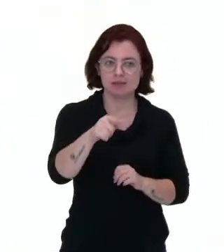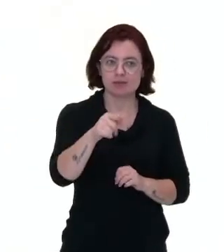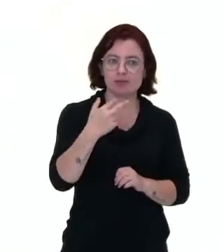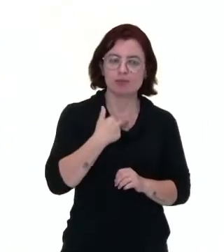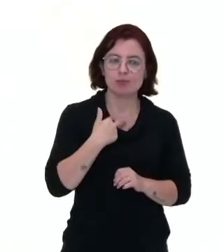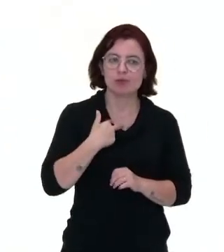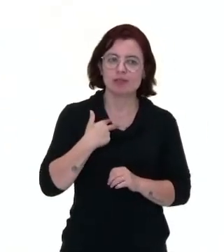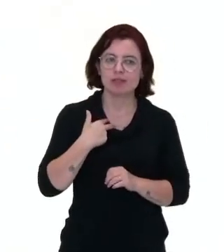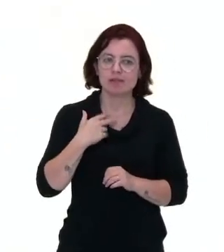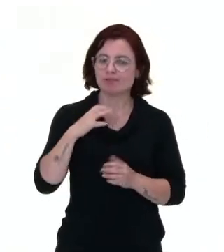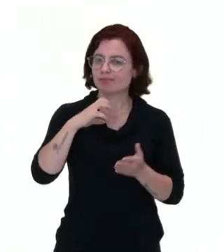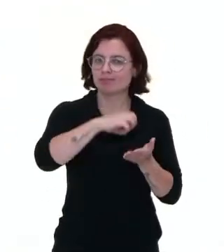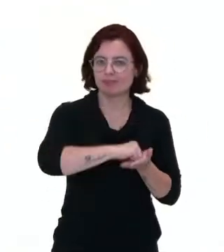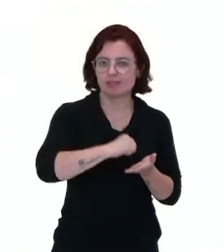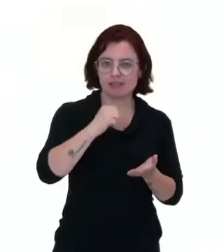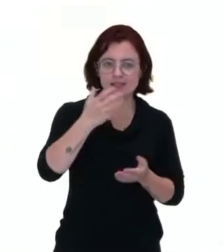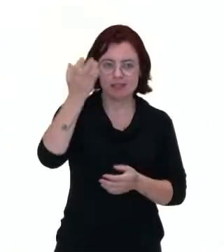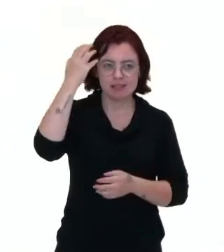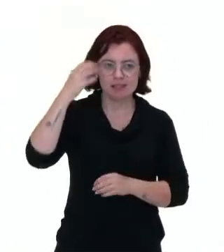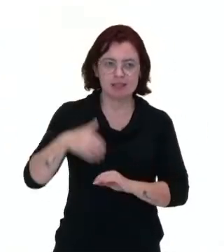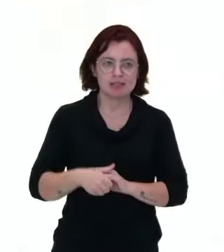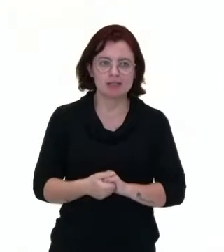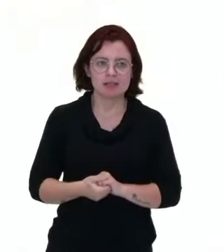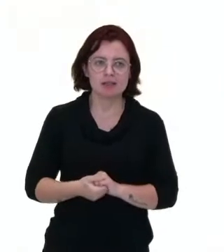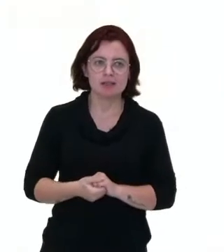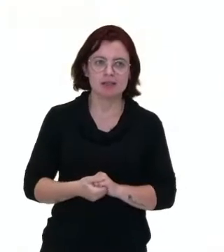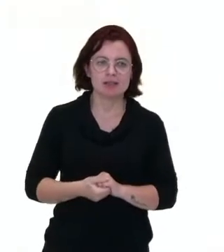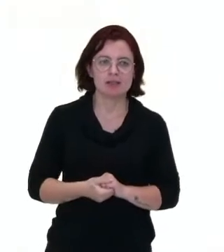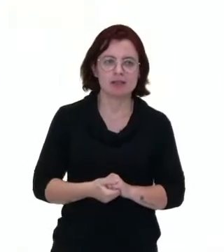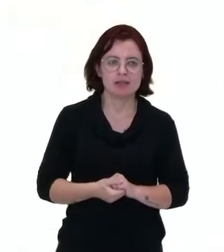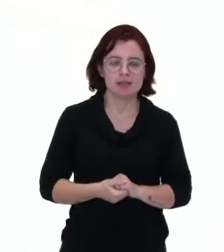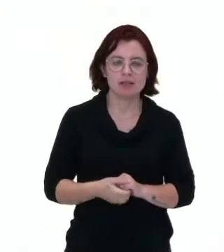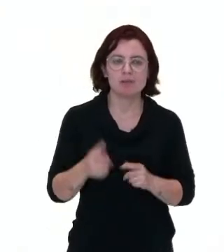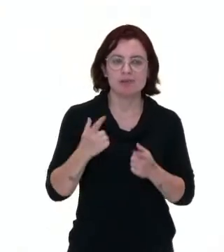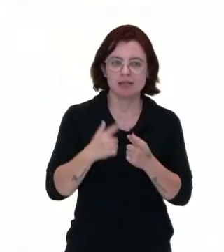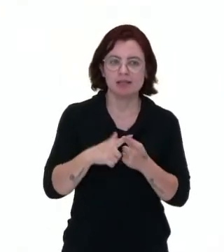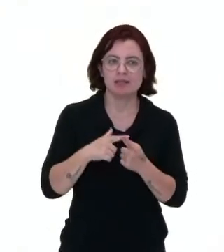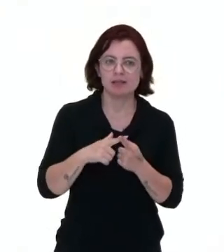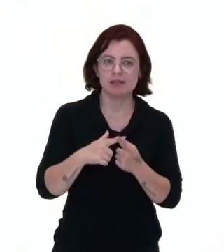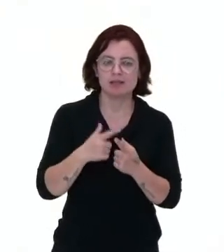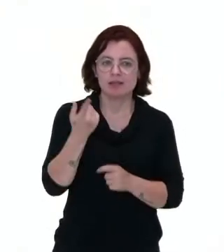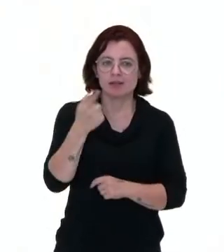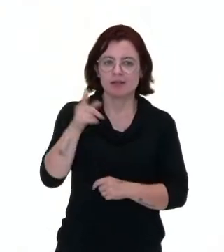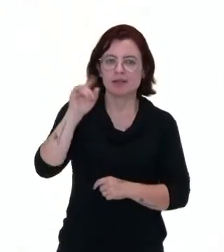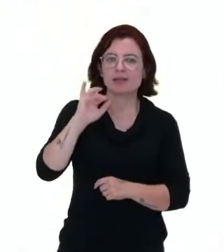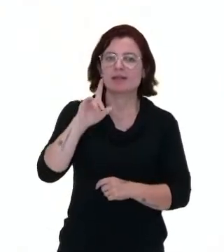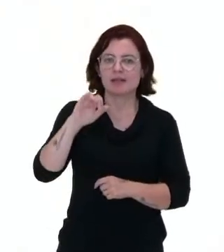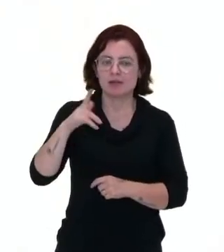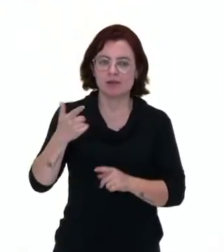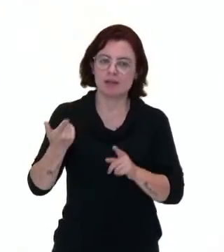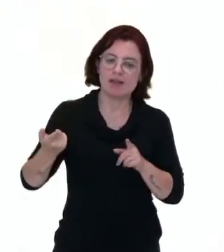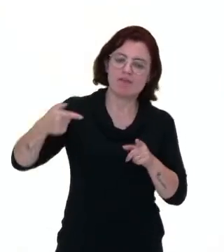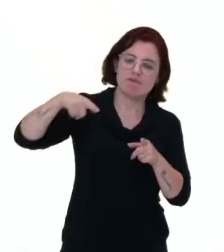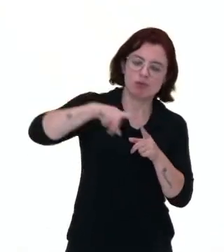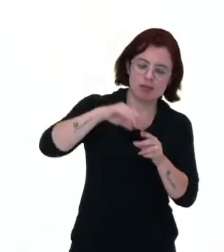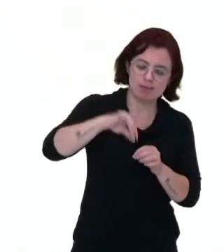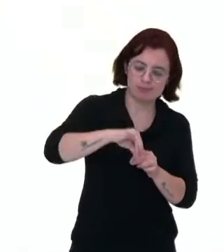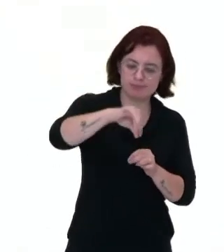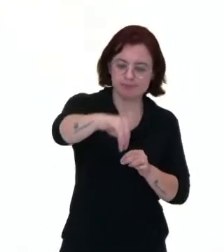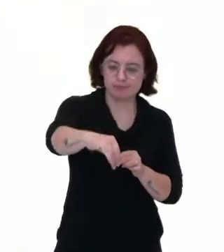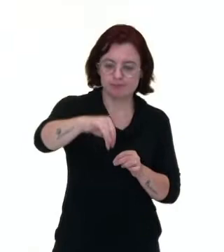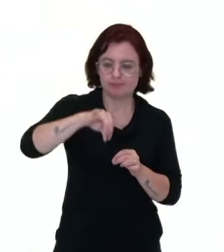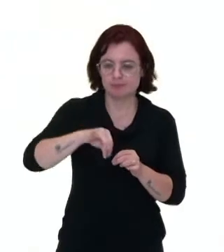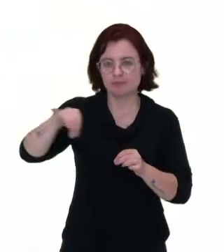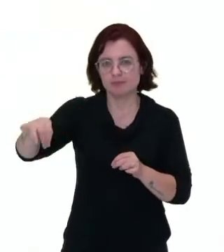não poderá capturar o rei, pois isso é considerado uma jogada ilegal e será preciso voltar à jogada anterior e